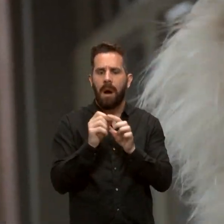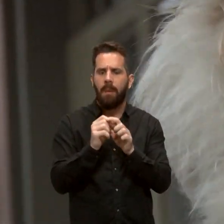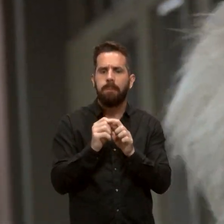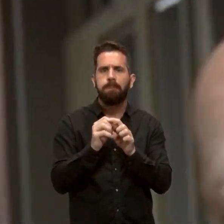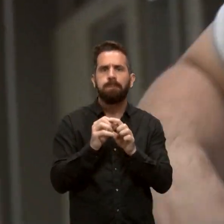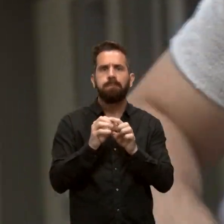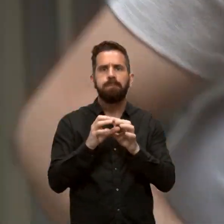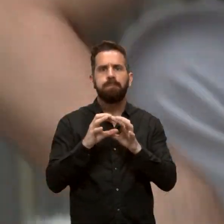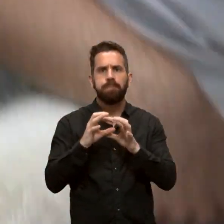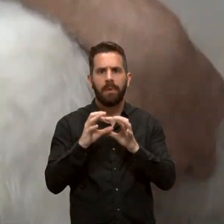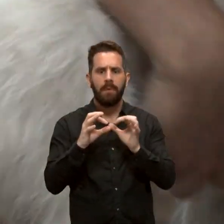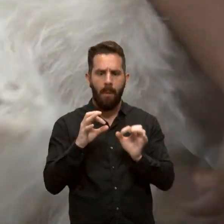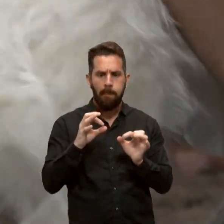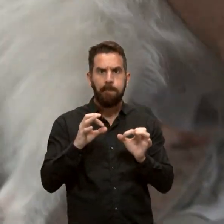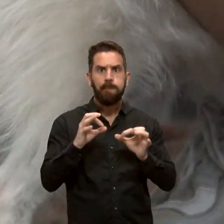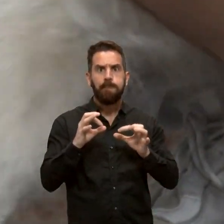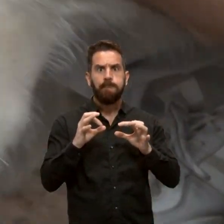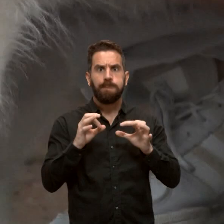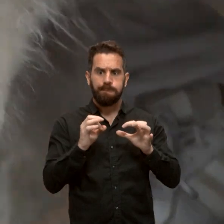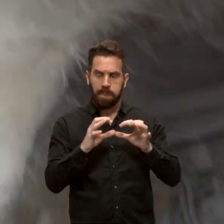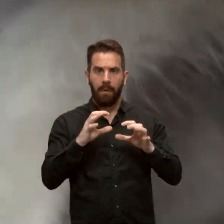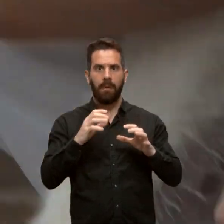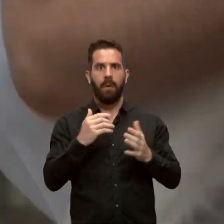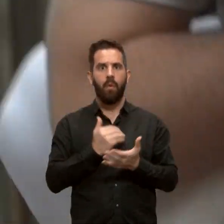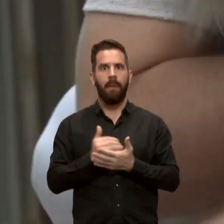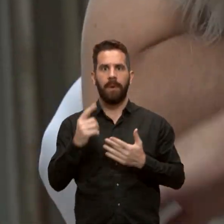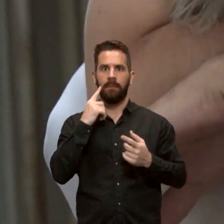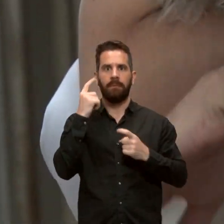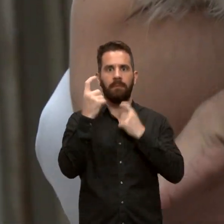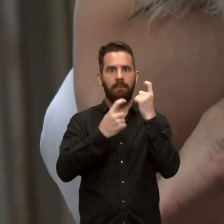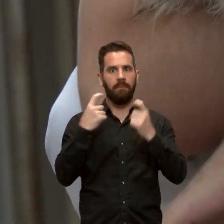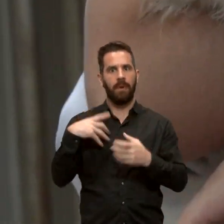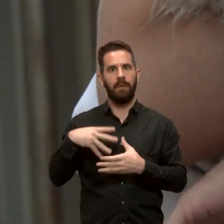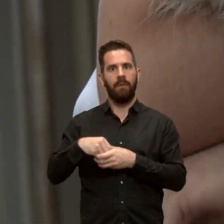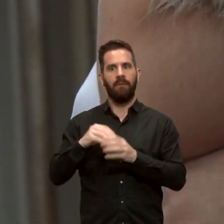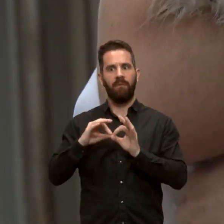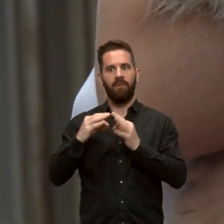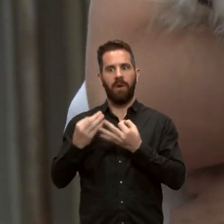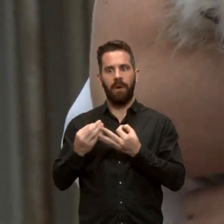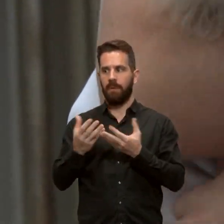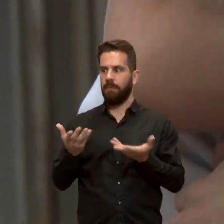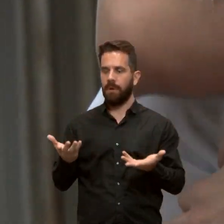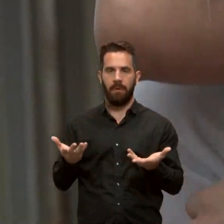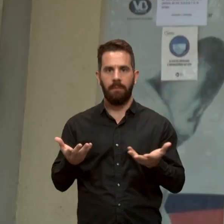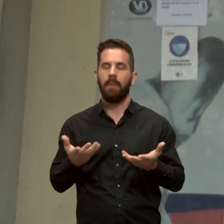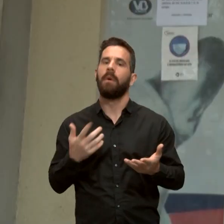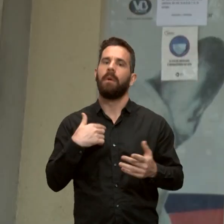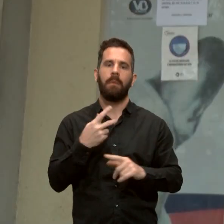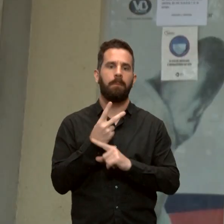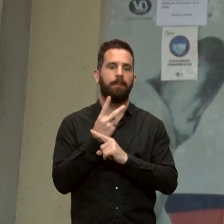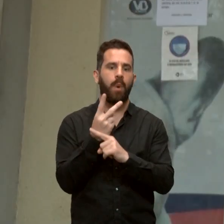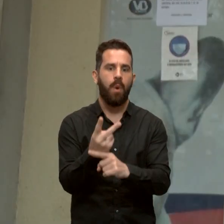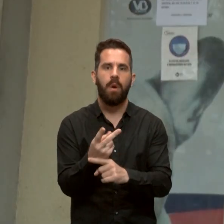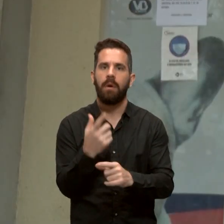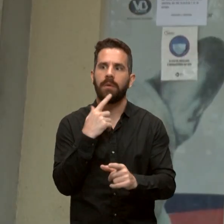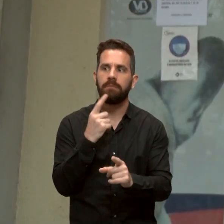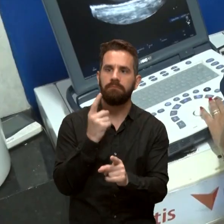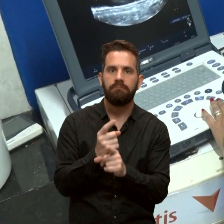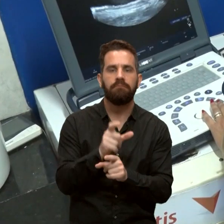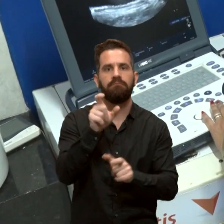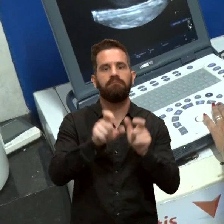depois apareceu um outro. E aí a gente preocupou, né, eu e o pessoal lá em casa, e a gente foi atrás de uma ajuda profissional,